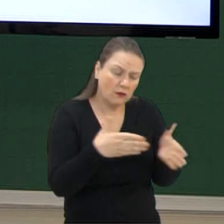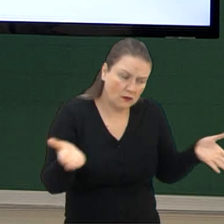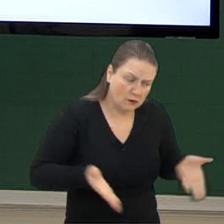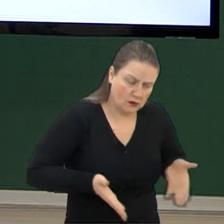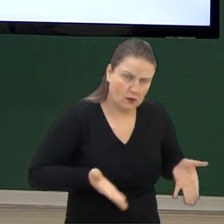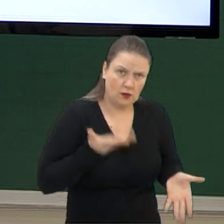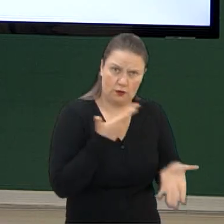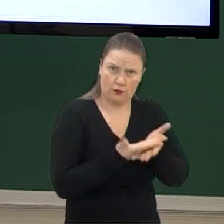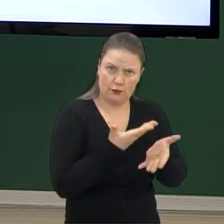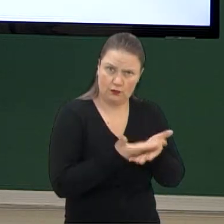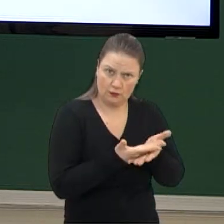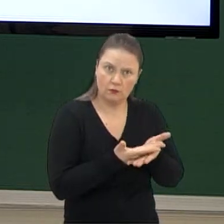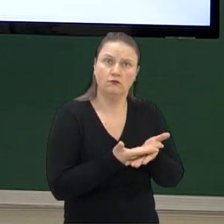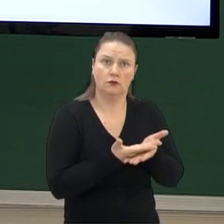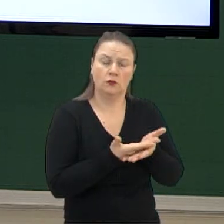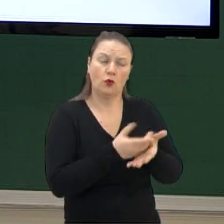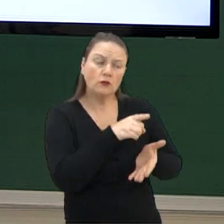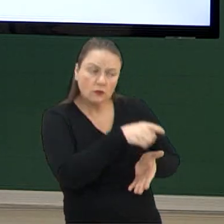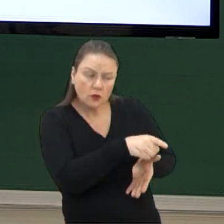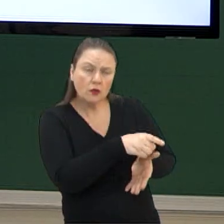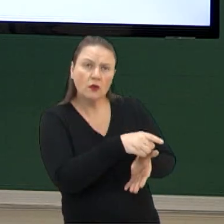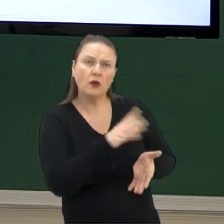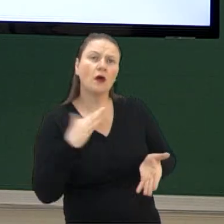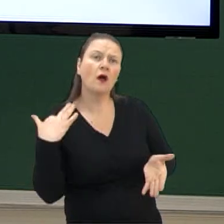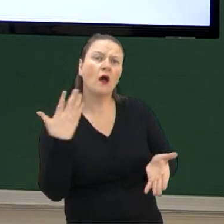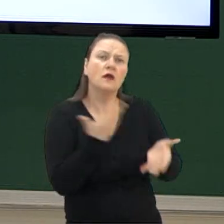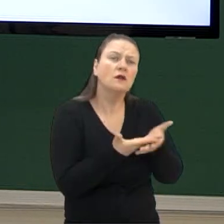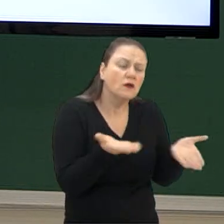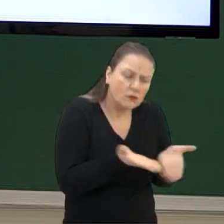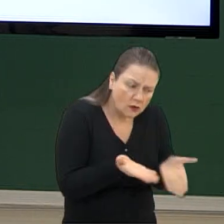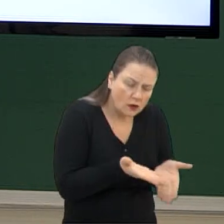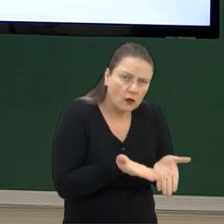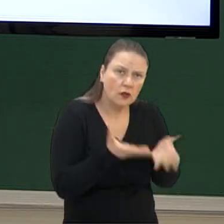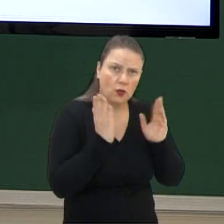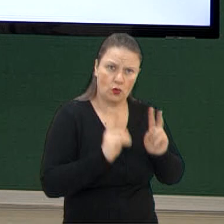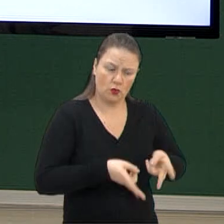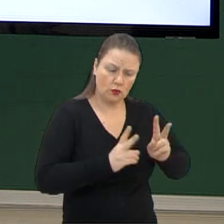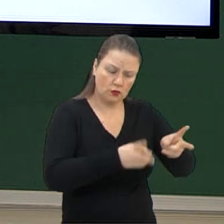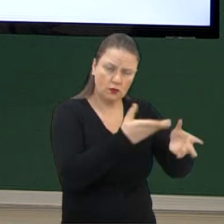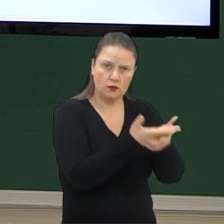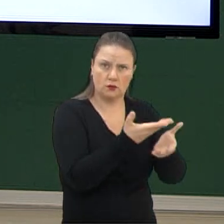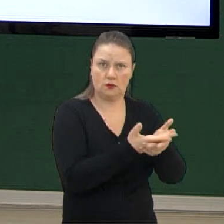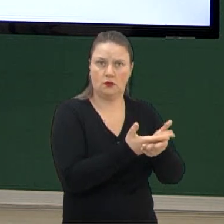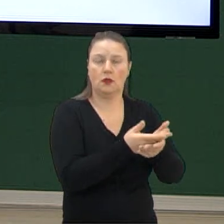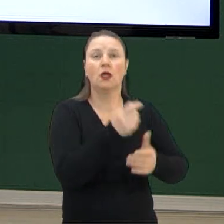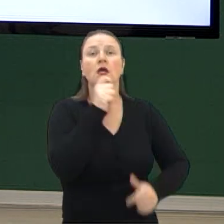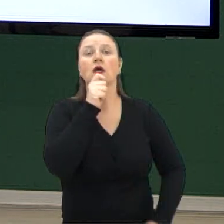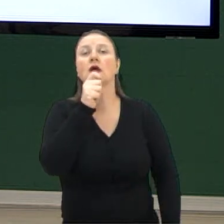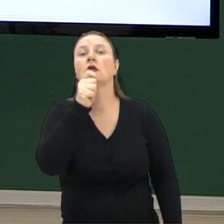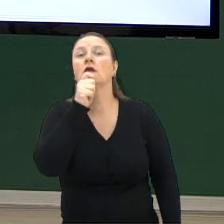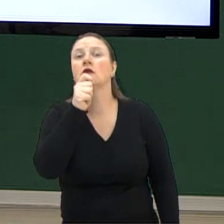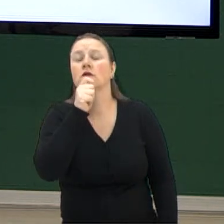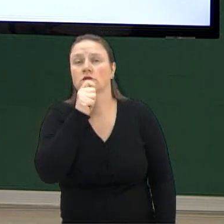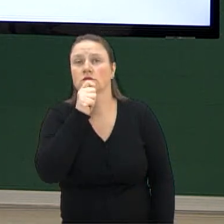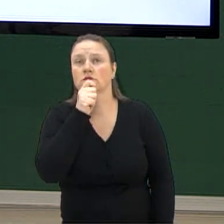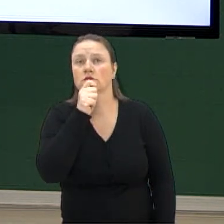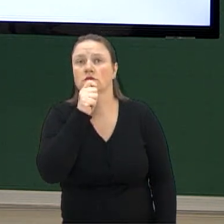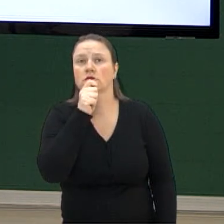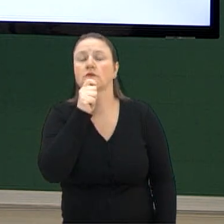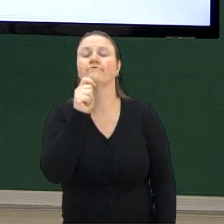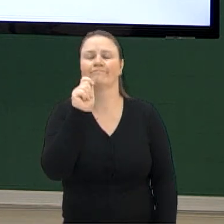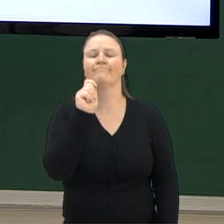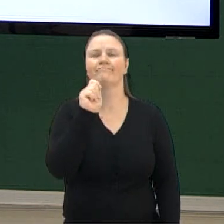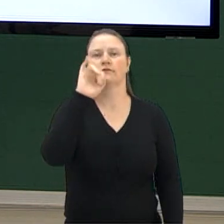está estudando? O senhor, até então, está estudando? Então, a palavra ainda possui esses